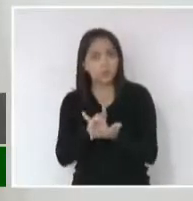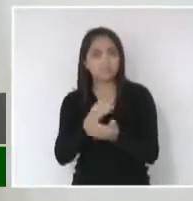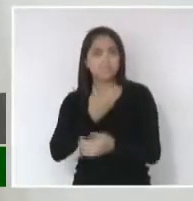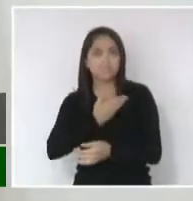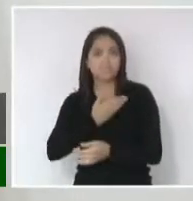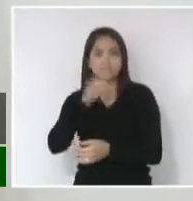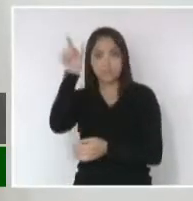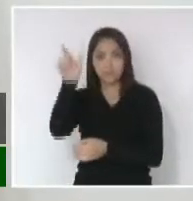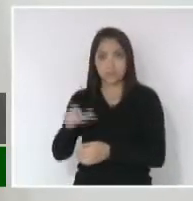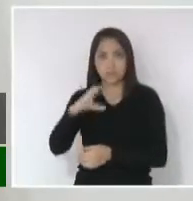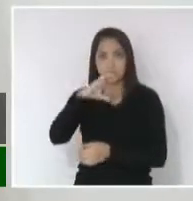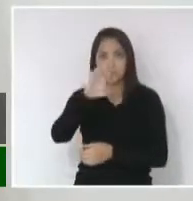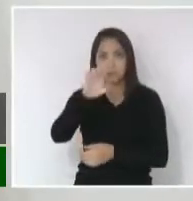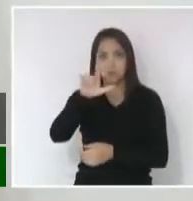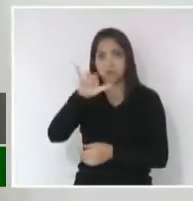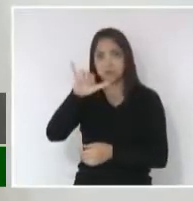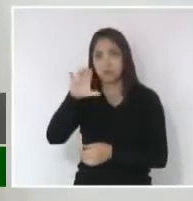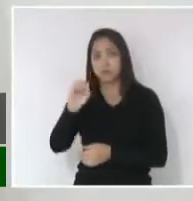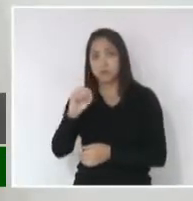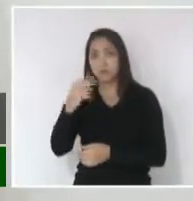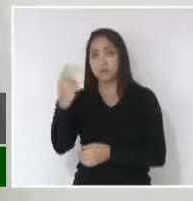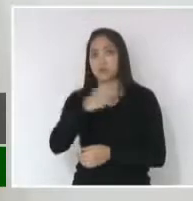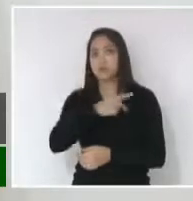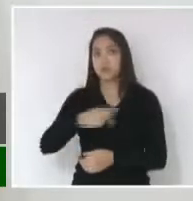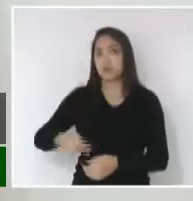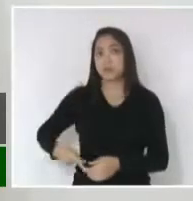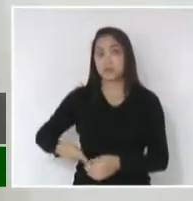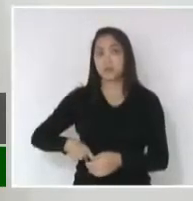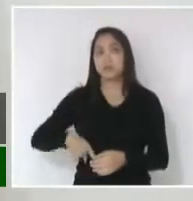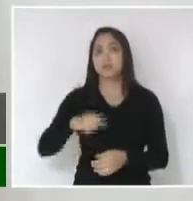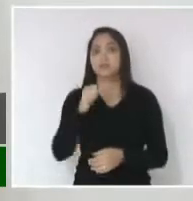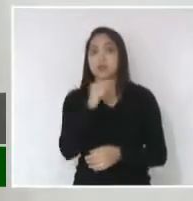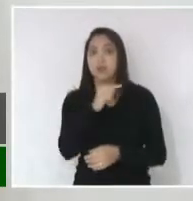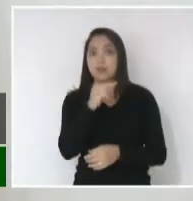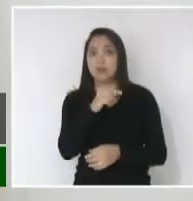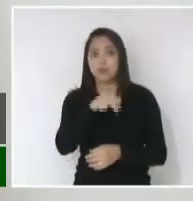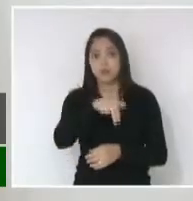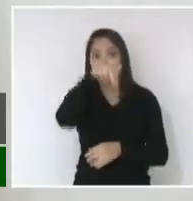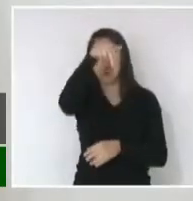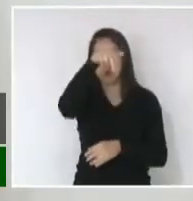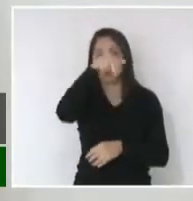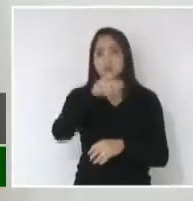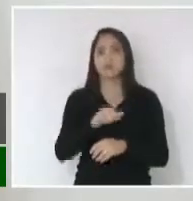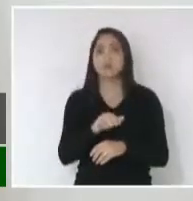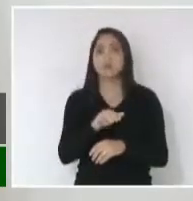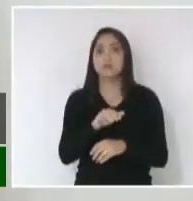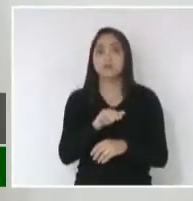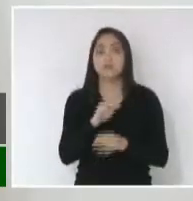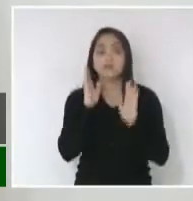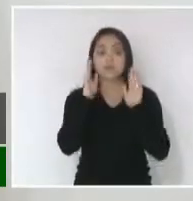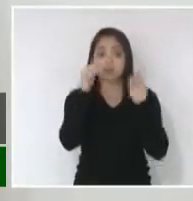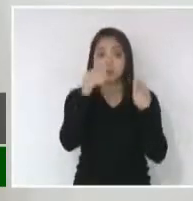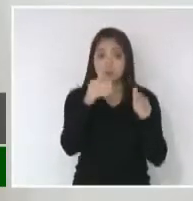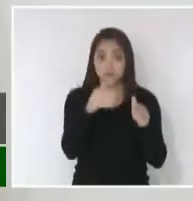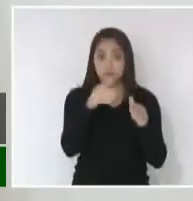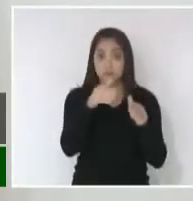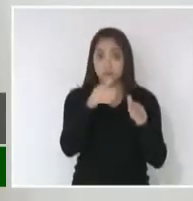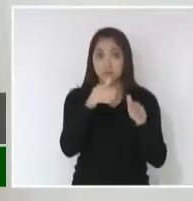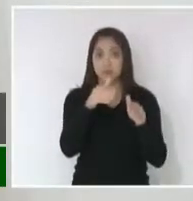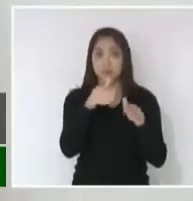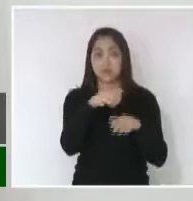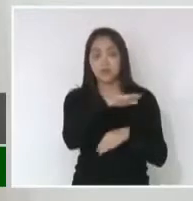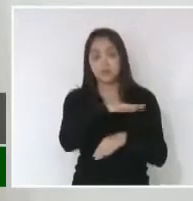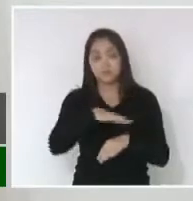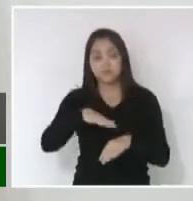Célio Baier, que é o vice-presidente da regional ali da região norte e nordeste, especificamente da região do Vale do